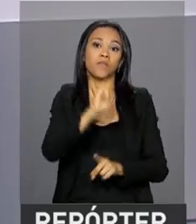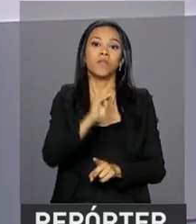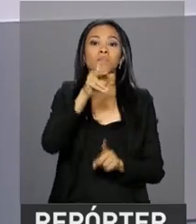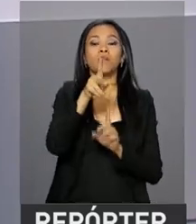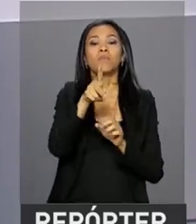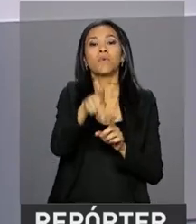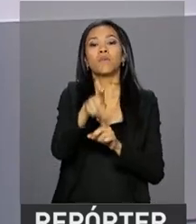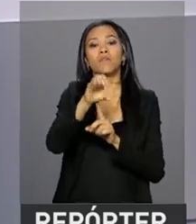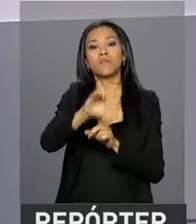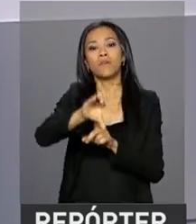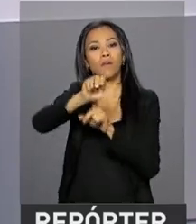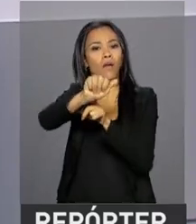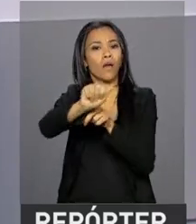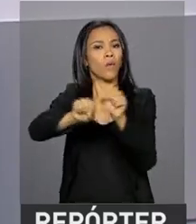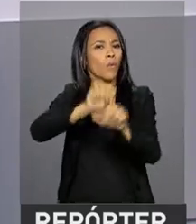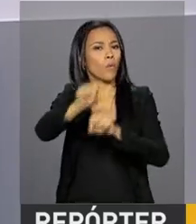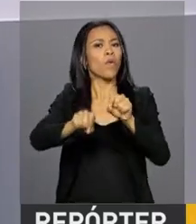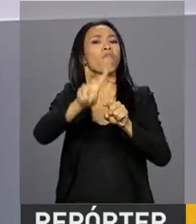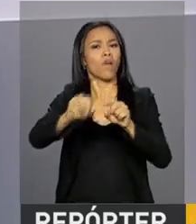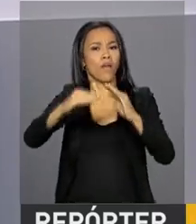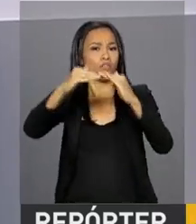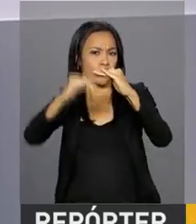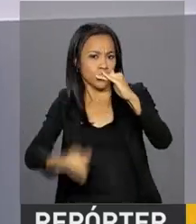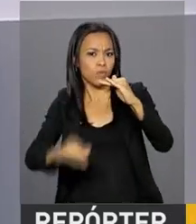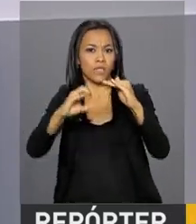de Preços ao Consumidor Amplo, caia